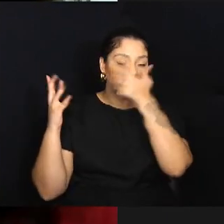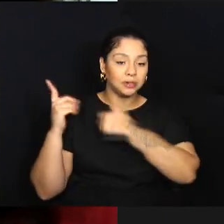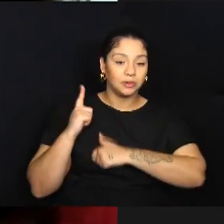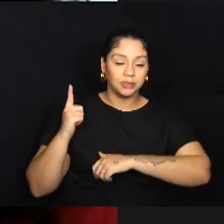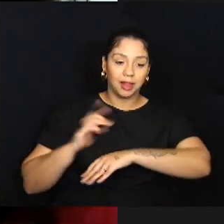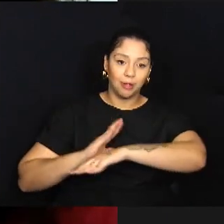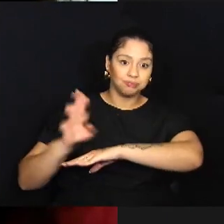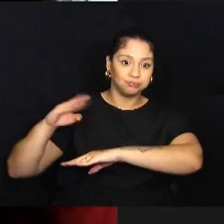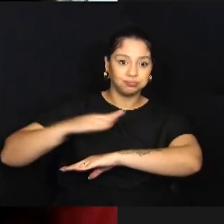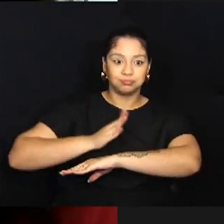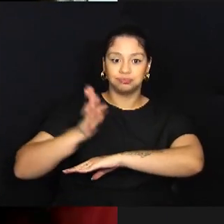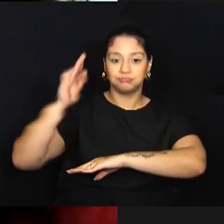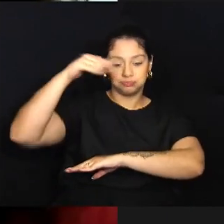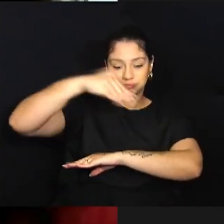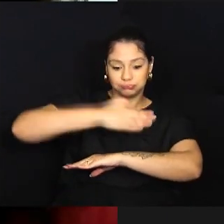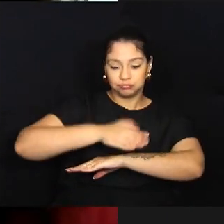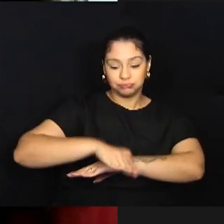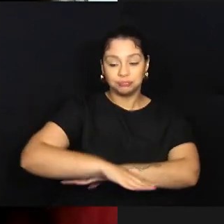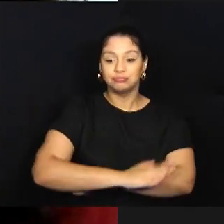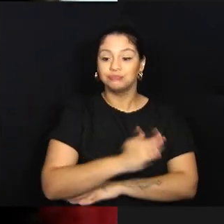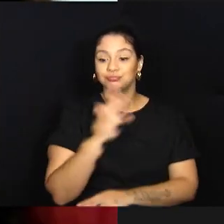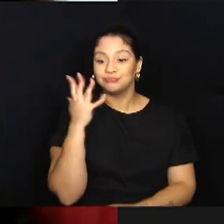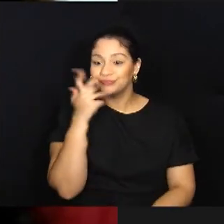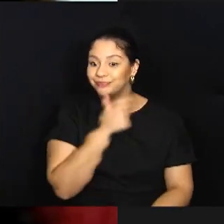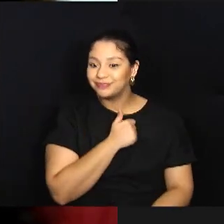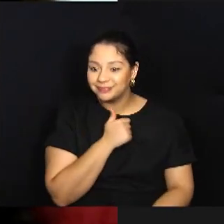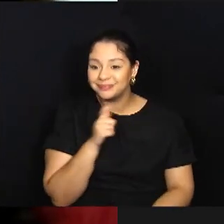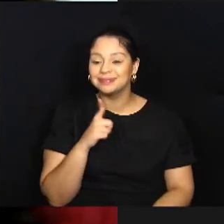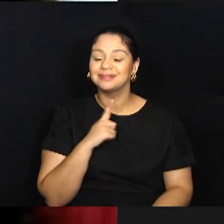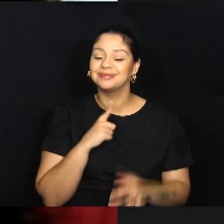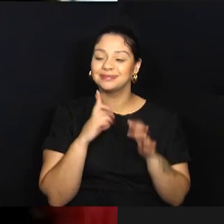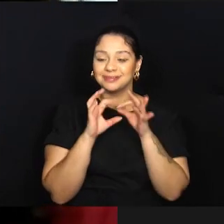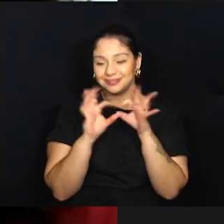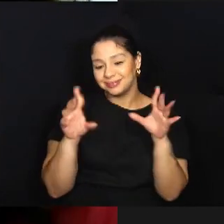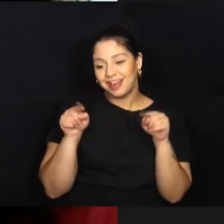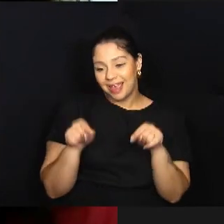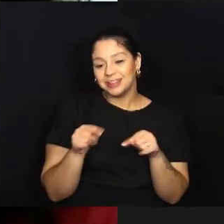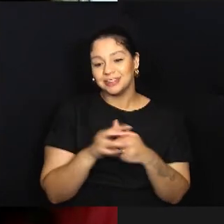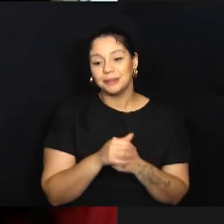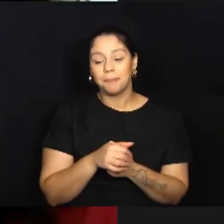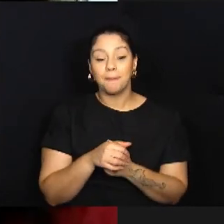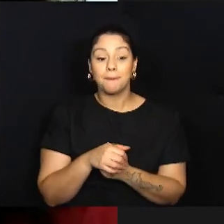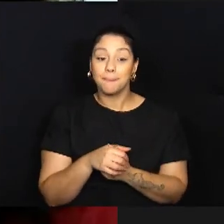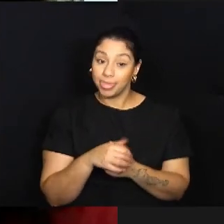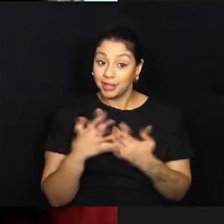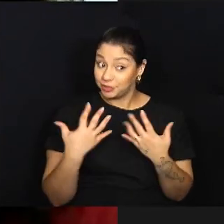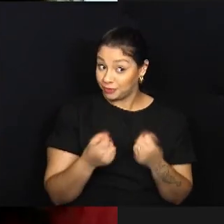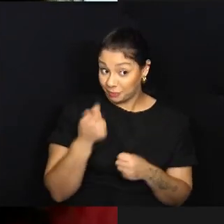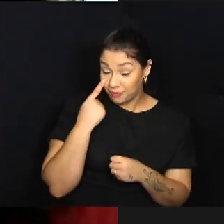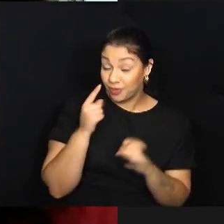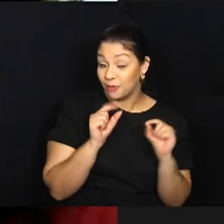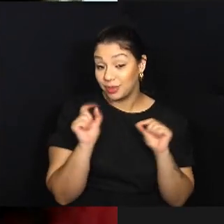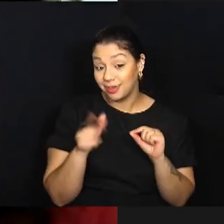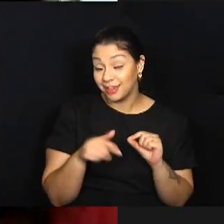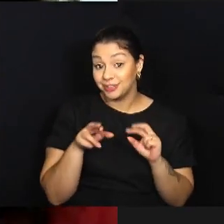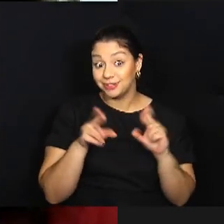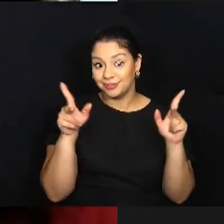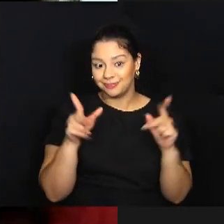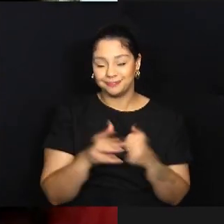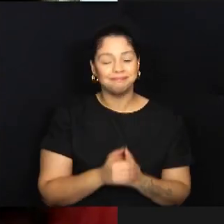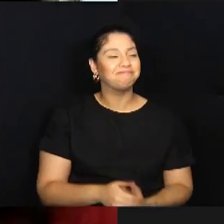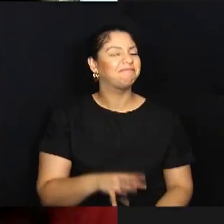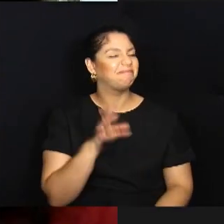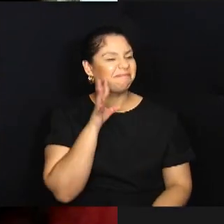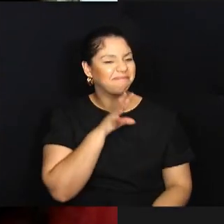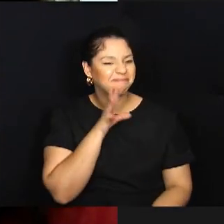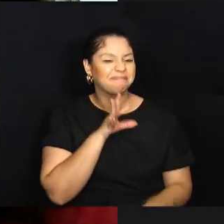desce serra, é fantástico, né? Mas essa abertura, né, essa abertura de, ó, vamos ver o diferente. Que bacana, que legal. É